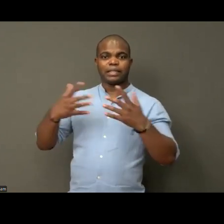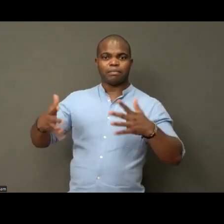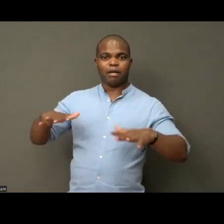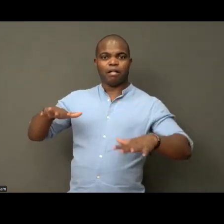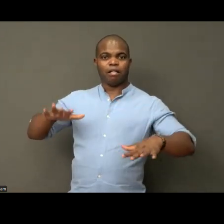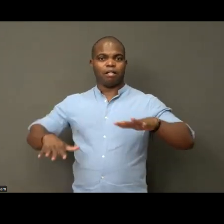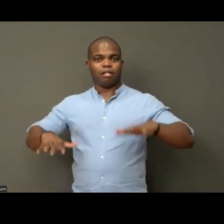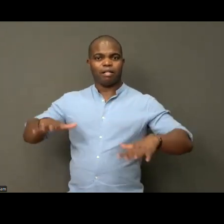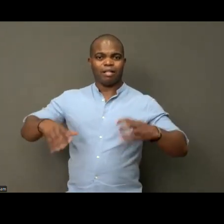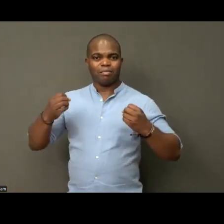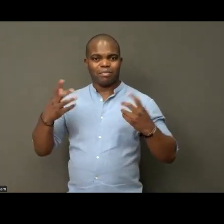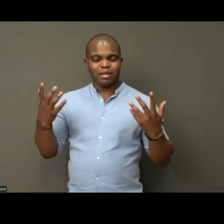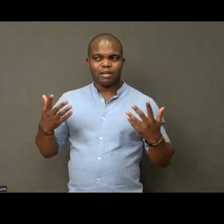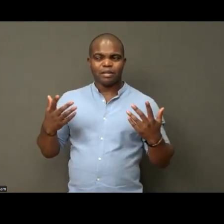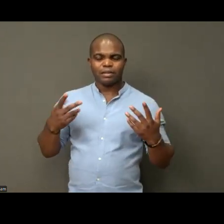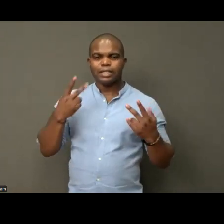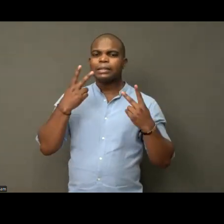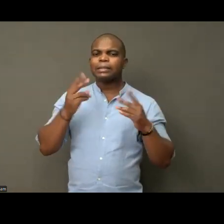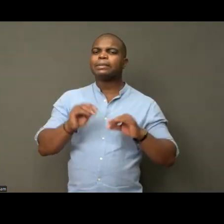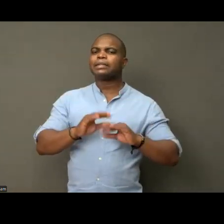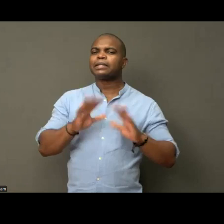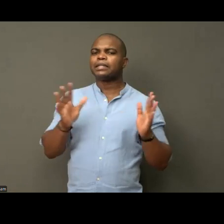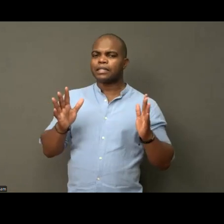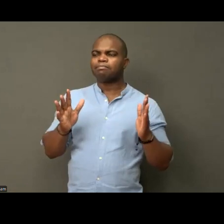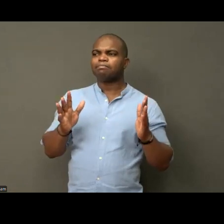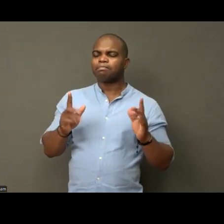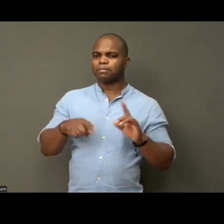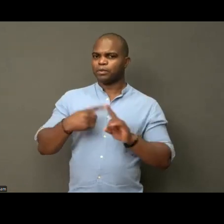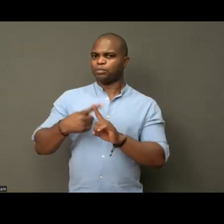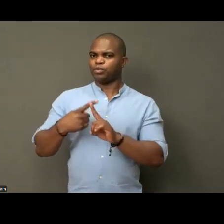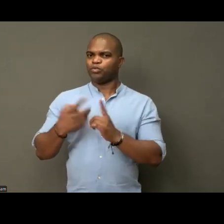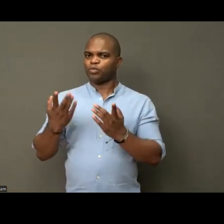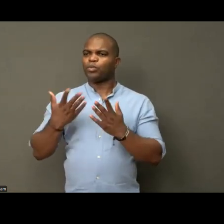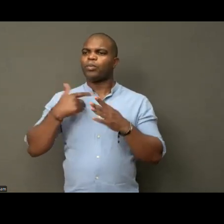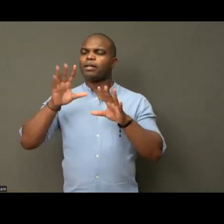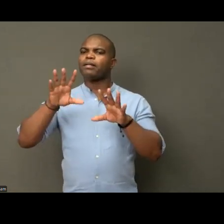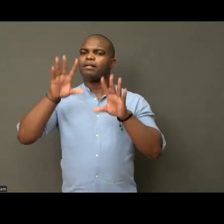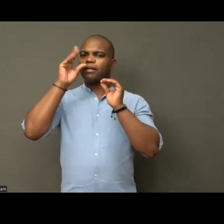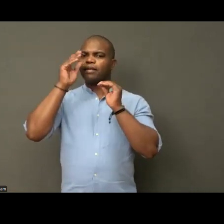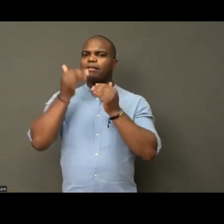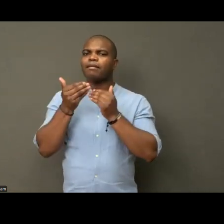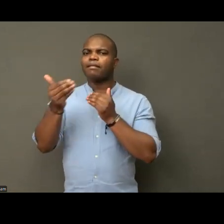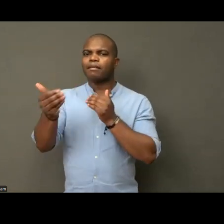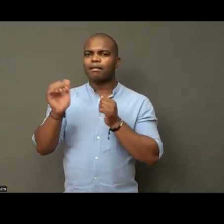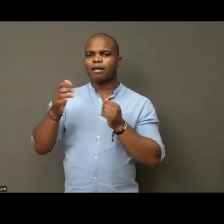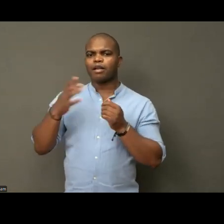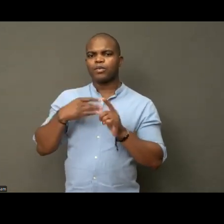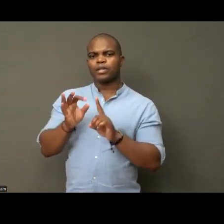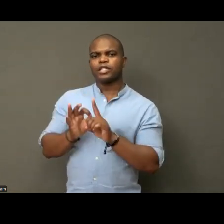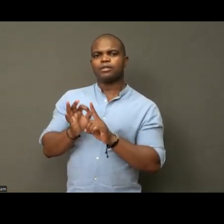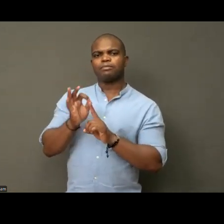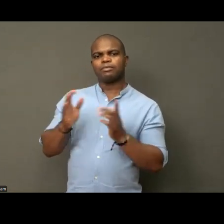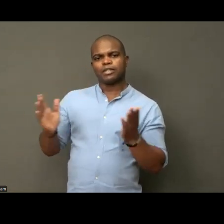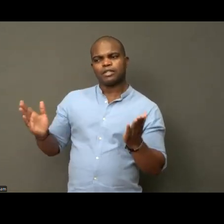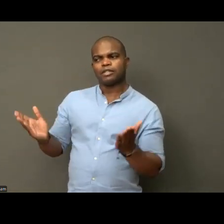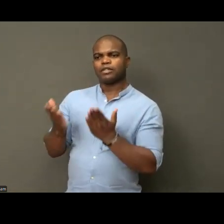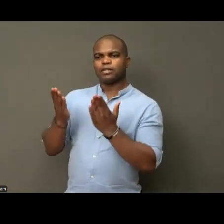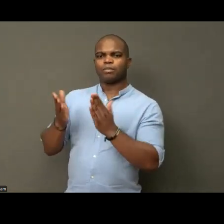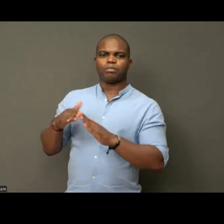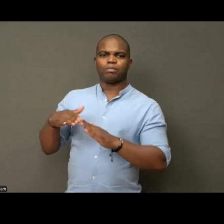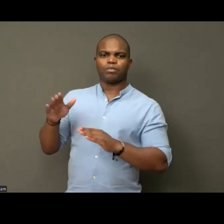exemplo, vemos a melhoria na cobertura de vacinas para a